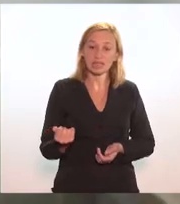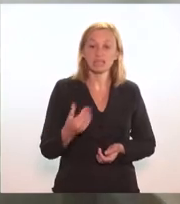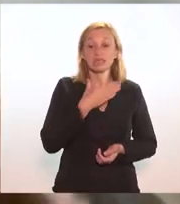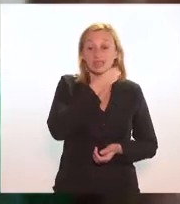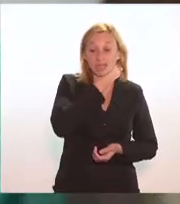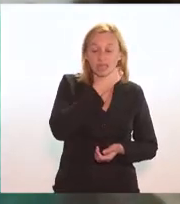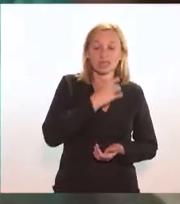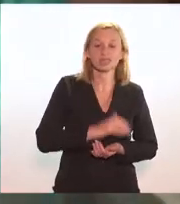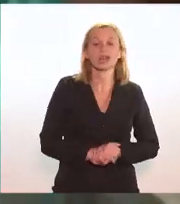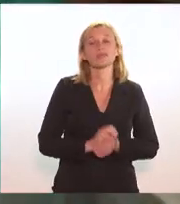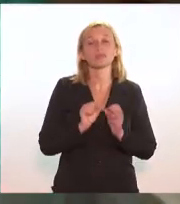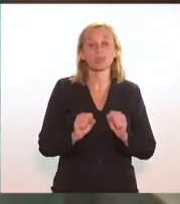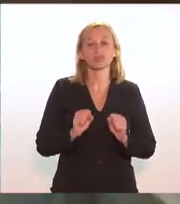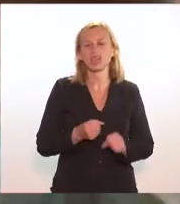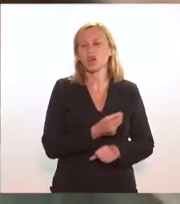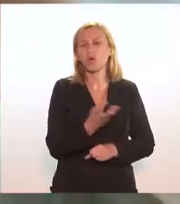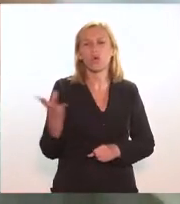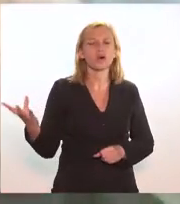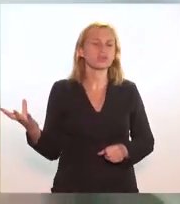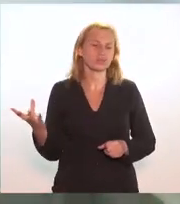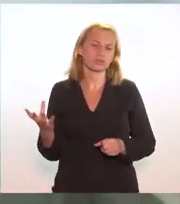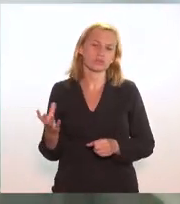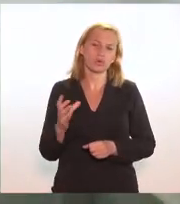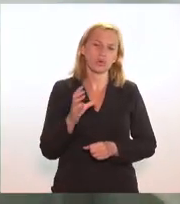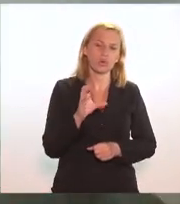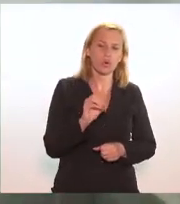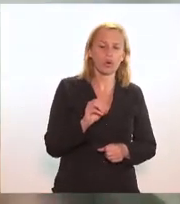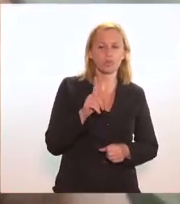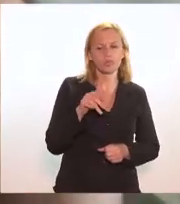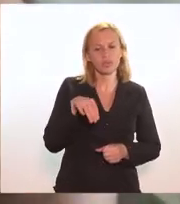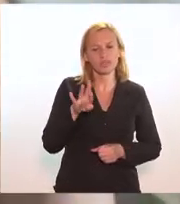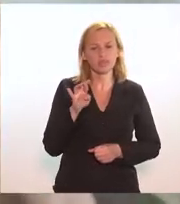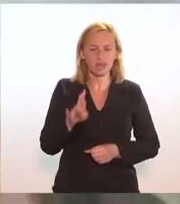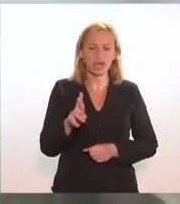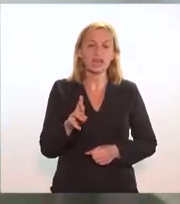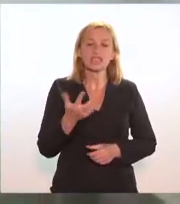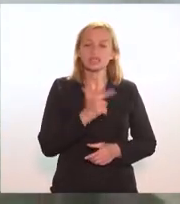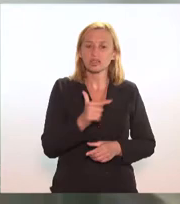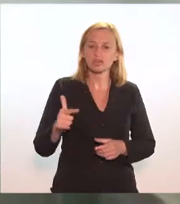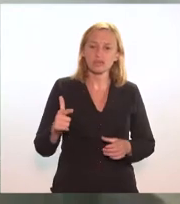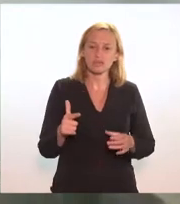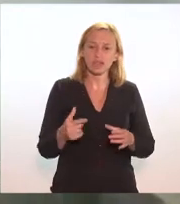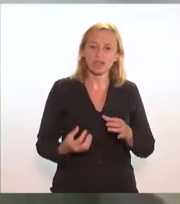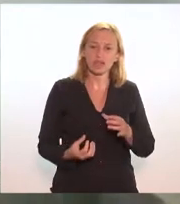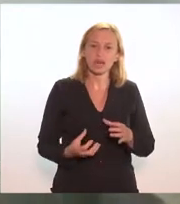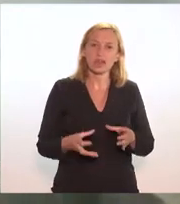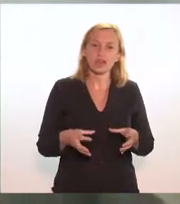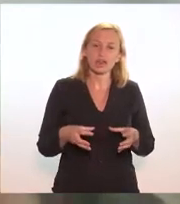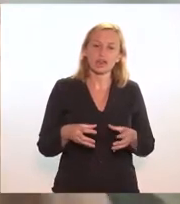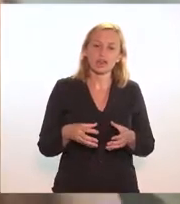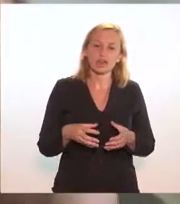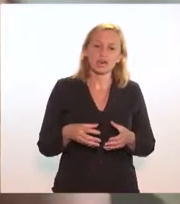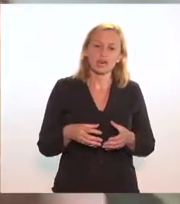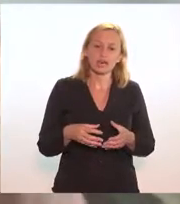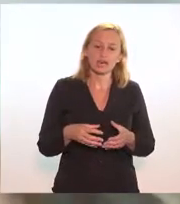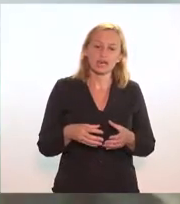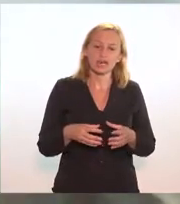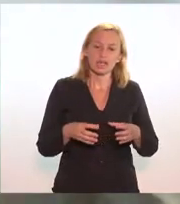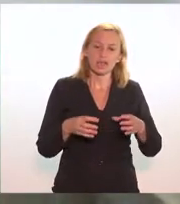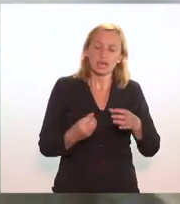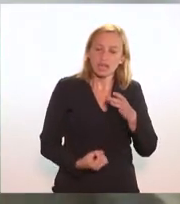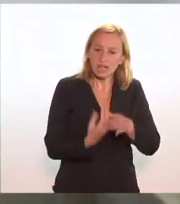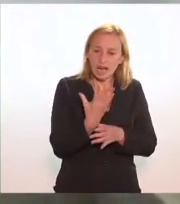né, pode ter quantos comitês tiverem, se a gente não tiver instalado a nossa matriz e o